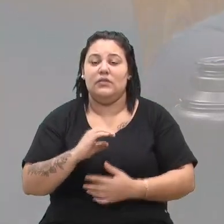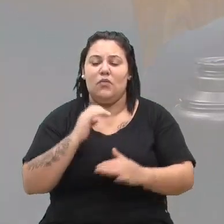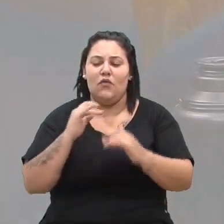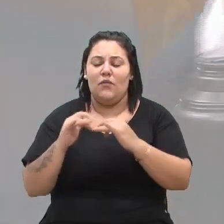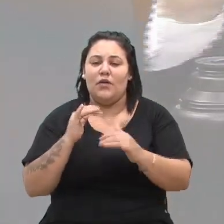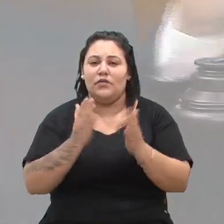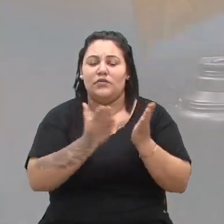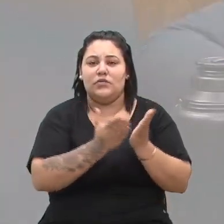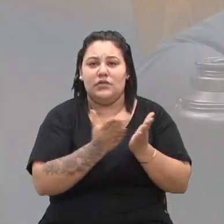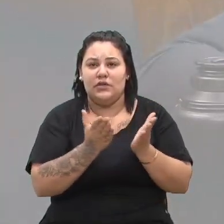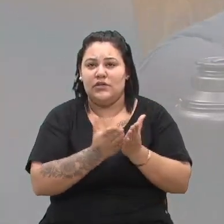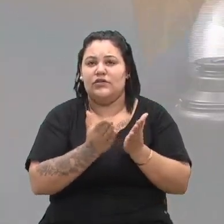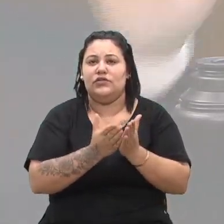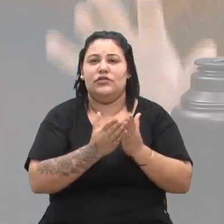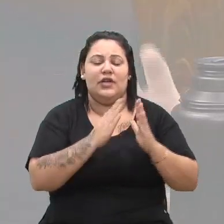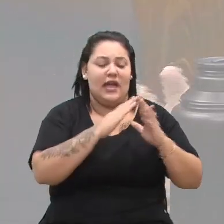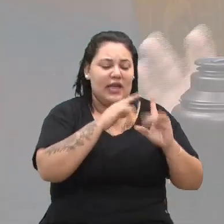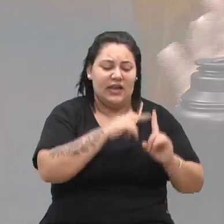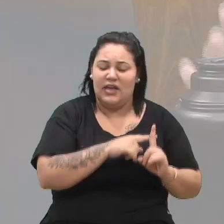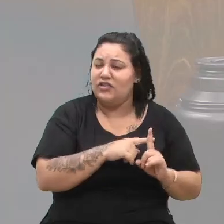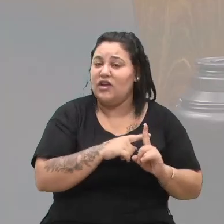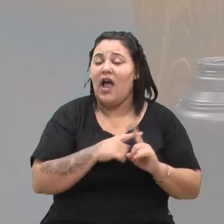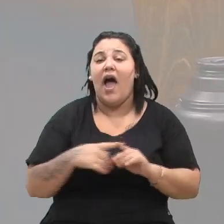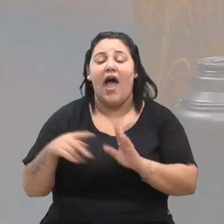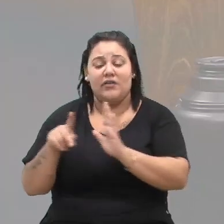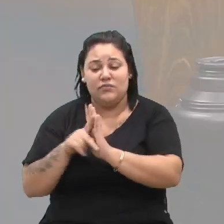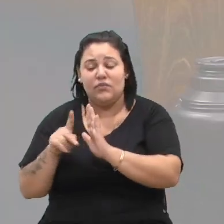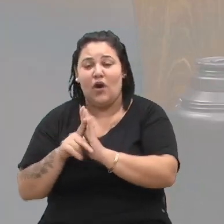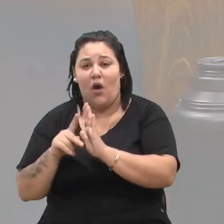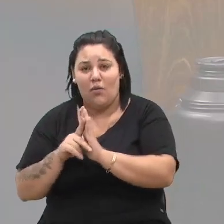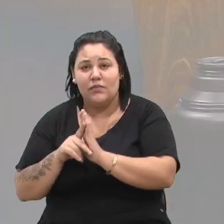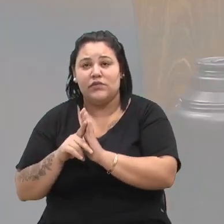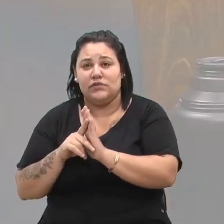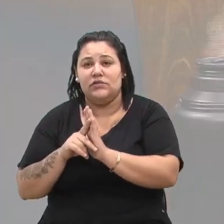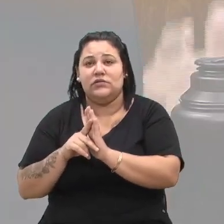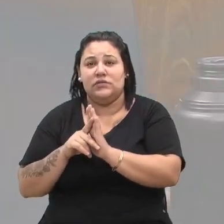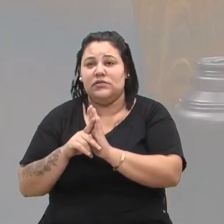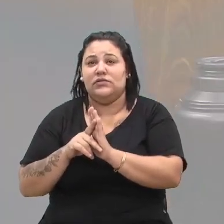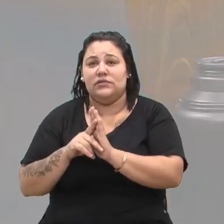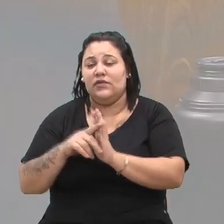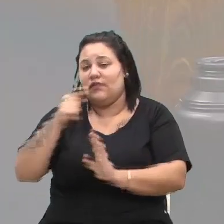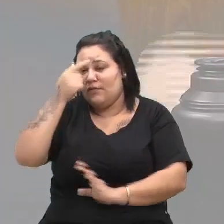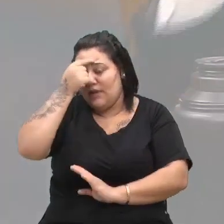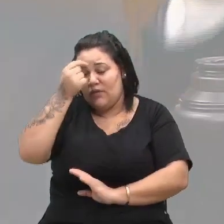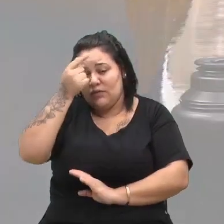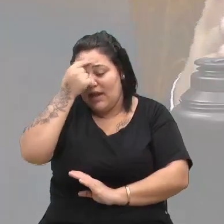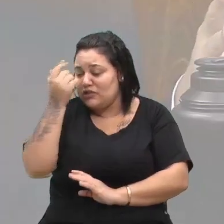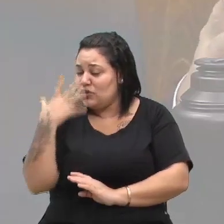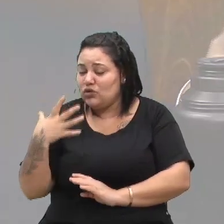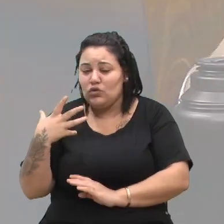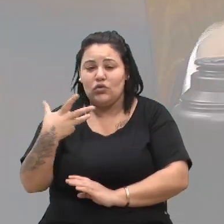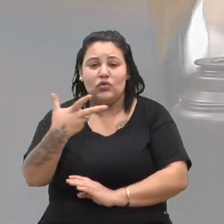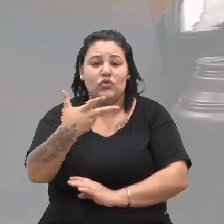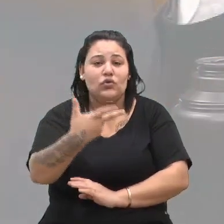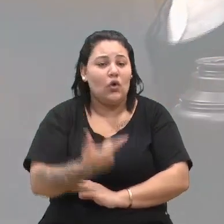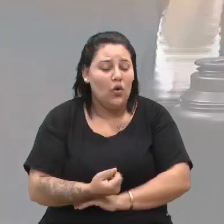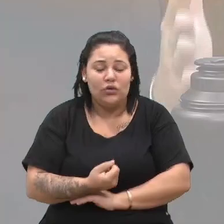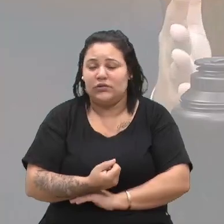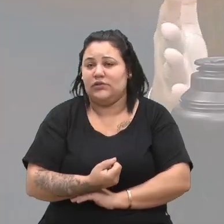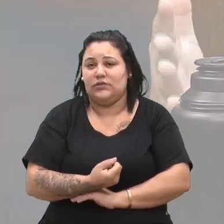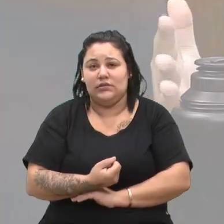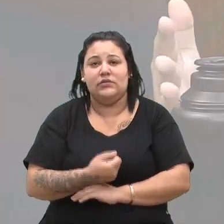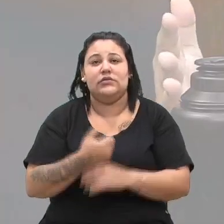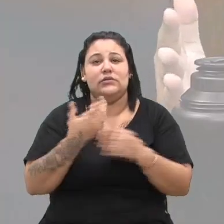estudantil, igreja, as próprias instituições de ensino superior, todos e todas, e com a região também. Então, estou à disposição, vereadora Rose, as agendas